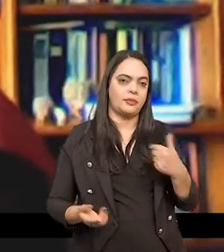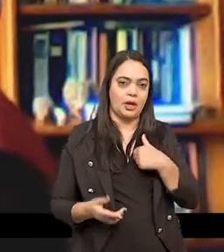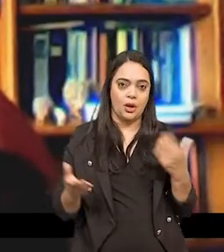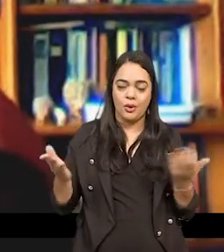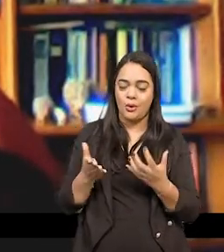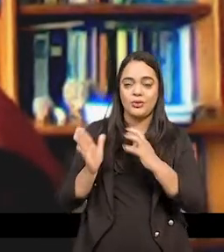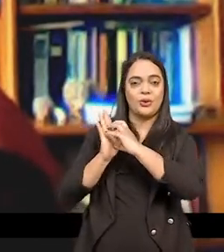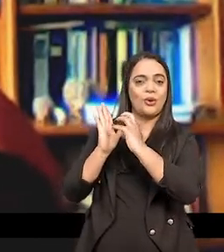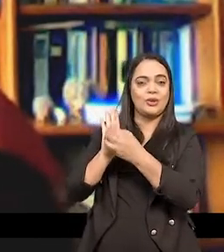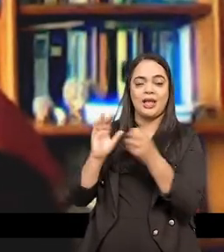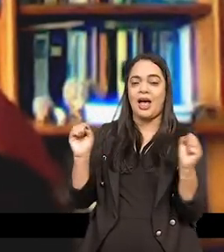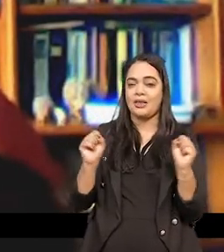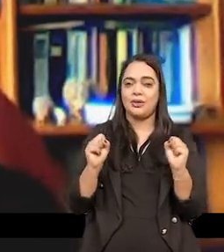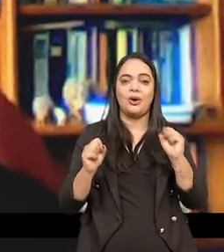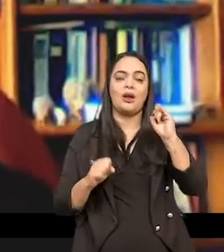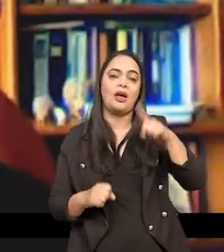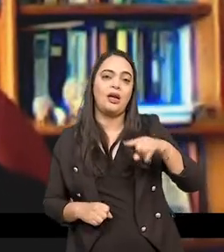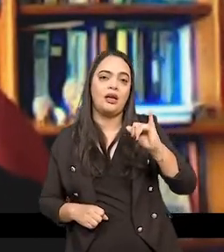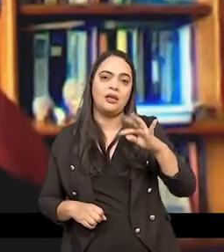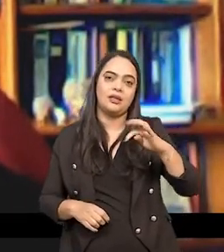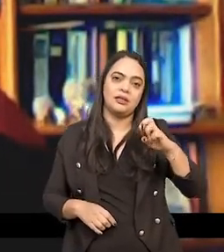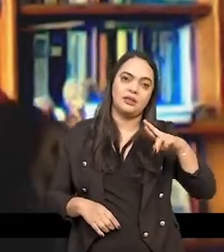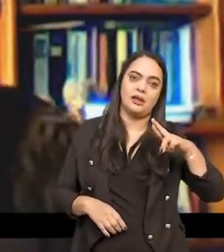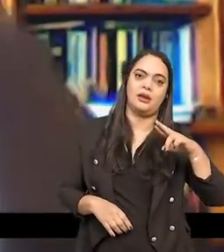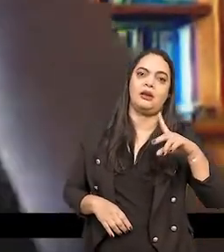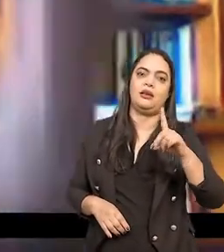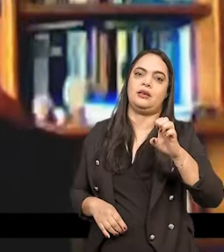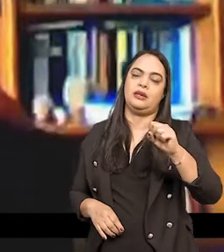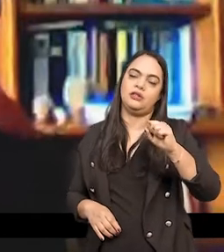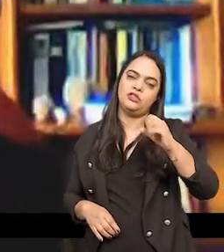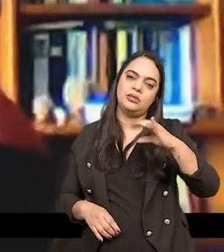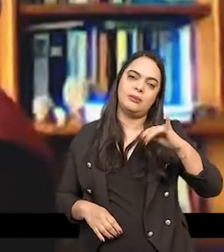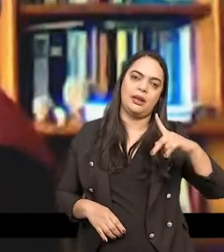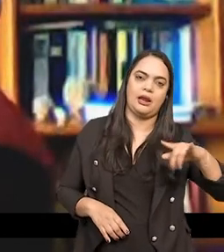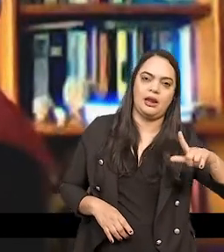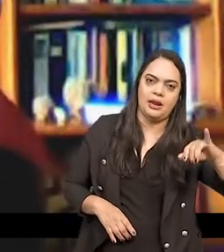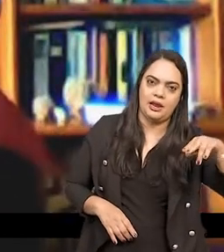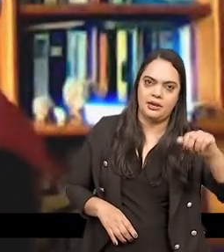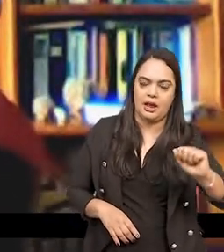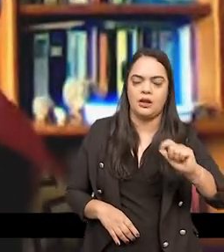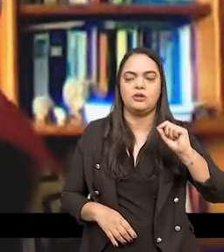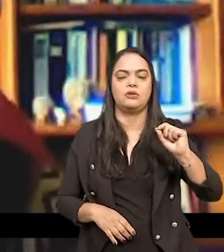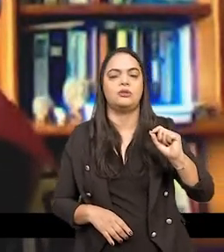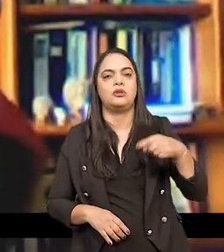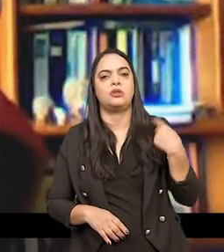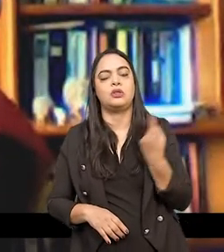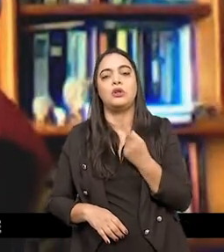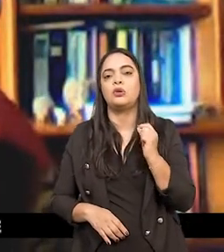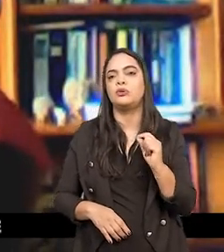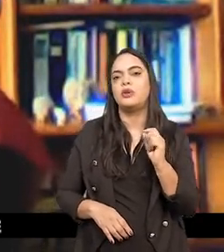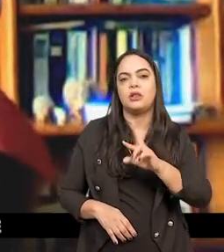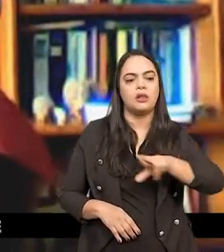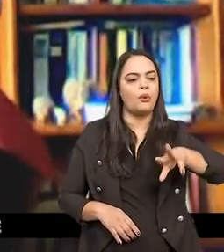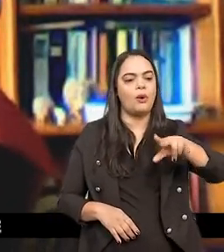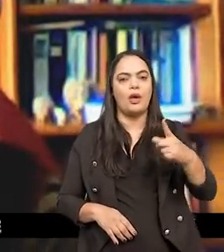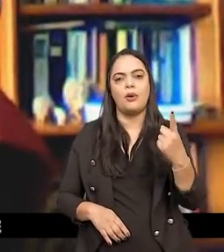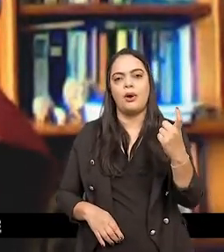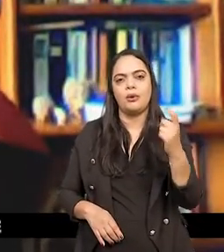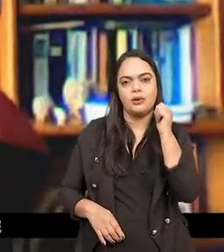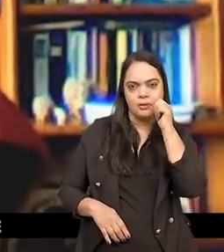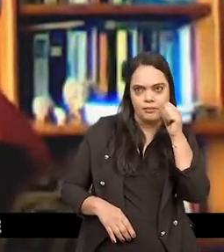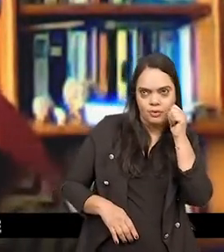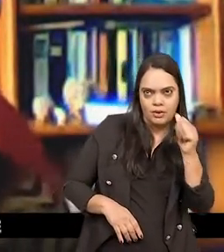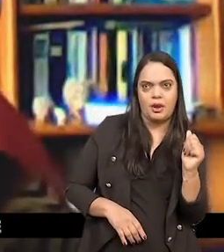fã, porque nós não somos mulheres, uma mulher, nós somos várias mulheres. Ser mulher negra é diferente, ser